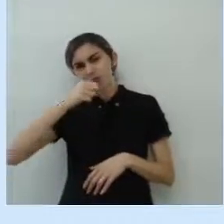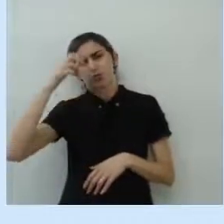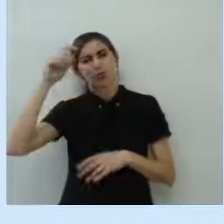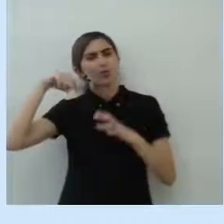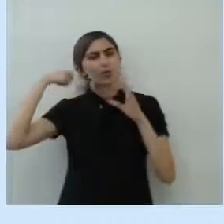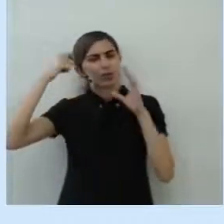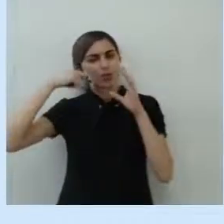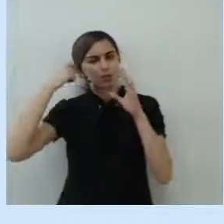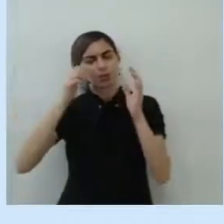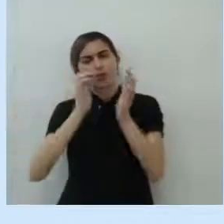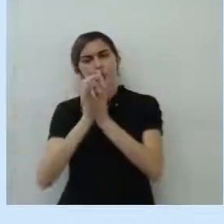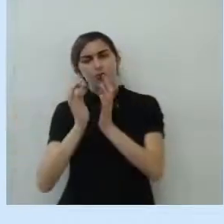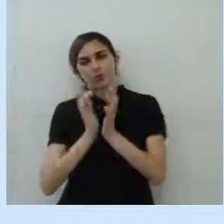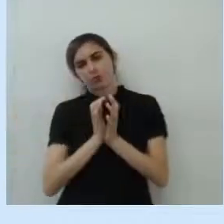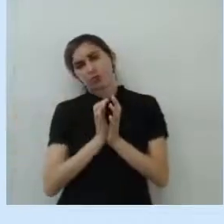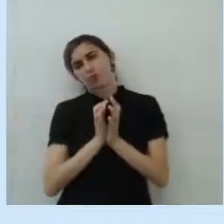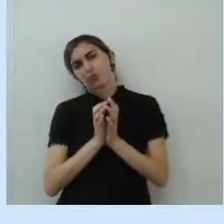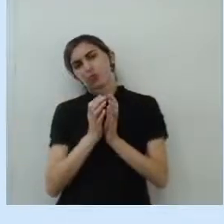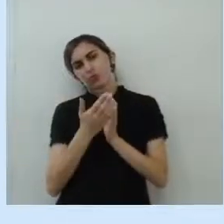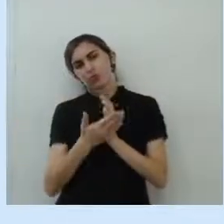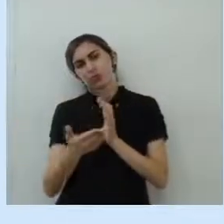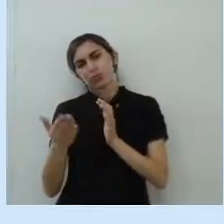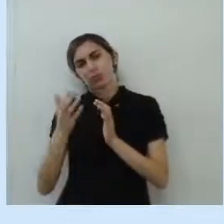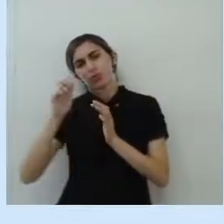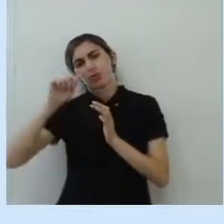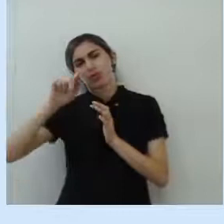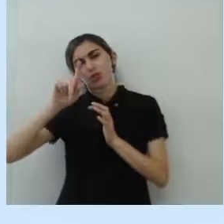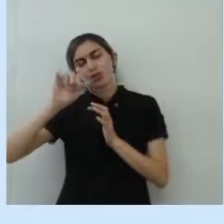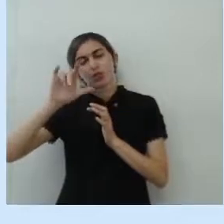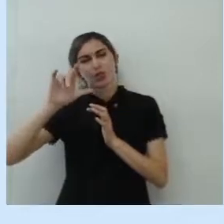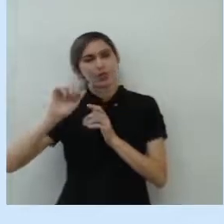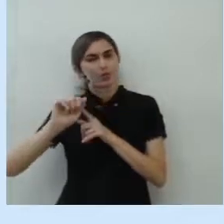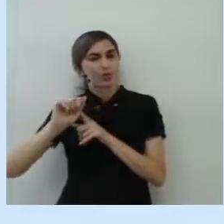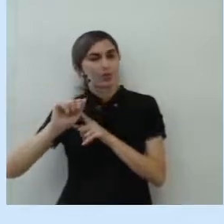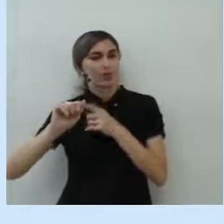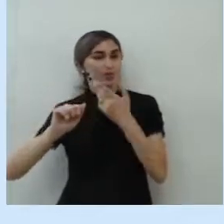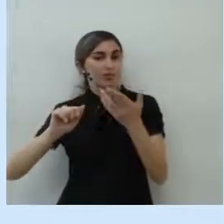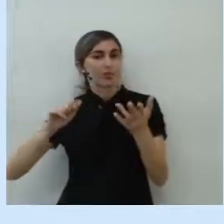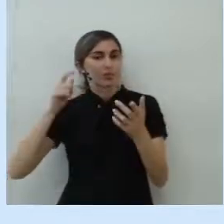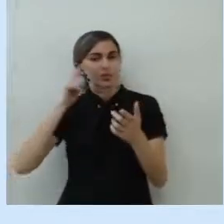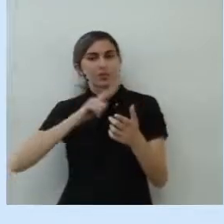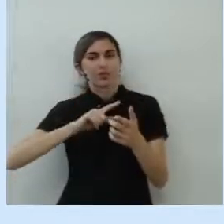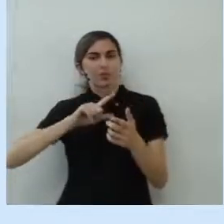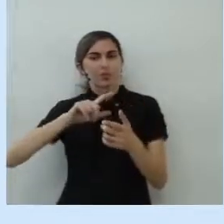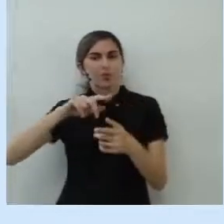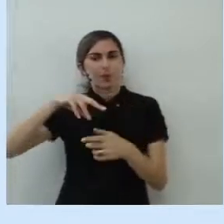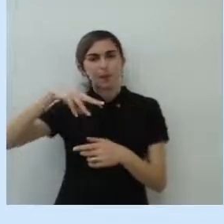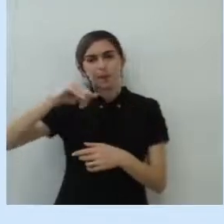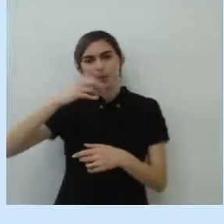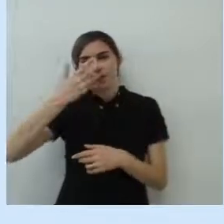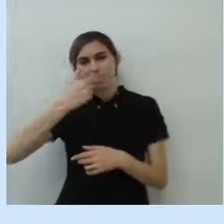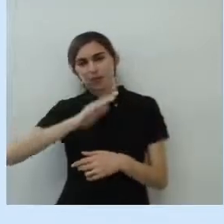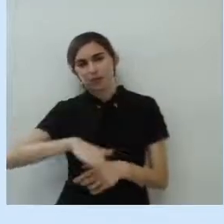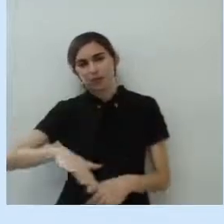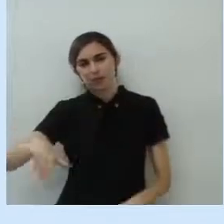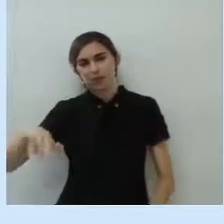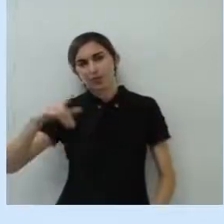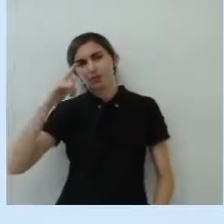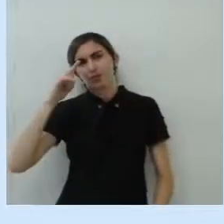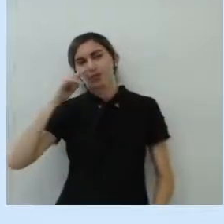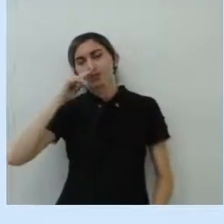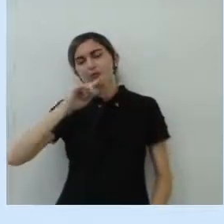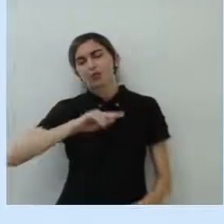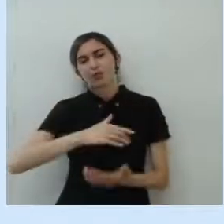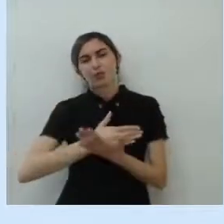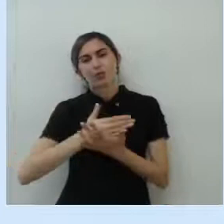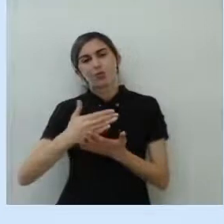vários conjuntos. Entre eles, a Angélica. Angélica ganhou um concurso mirim, olha ela aí, ó. E Angélica